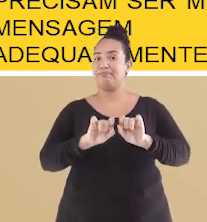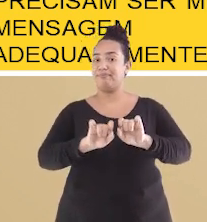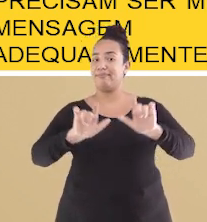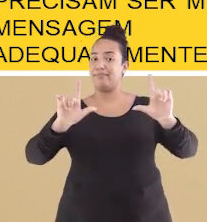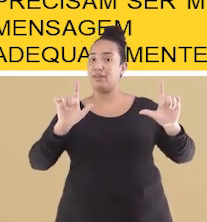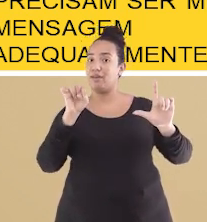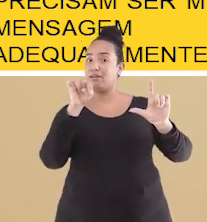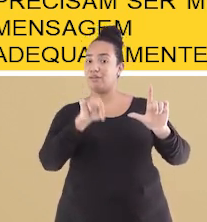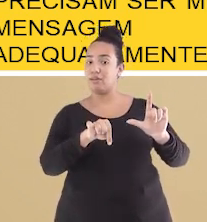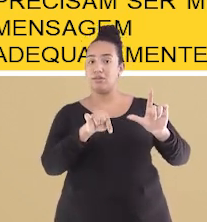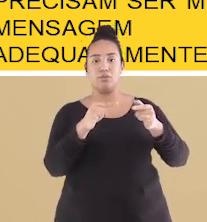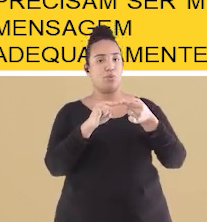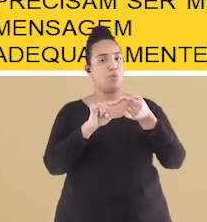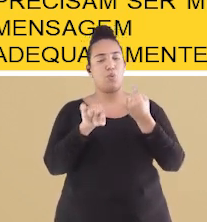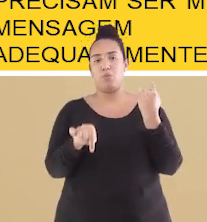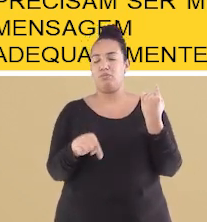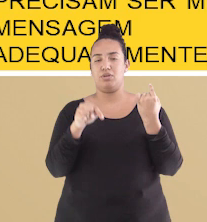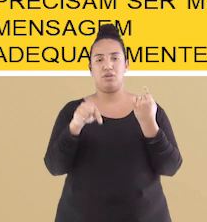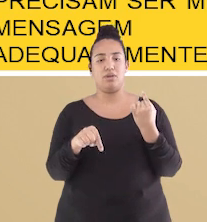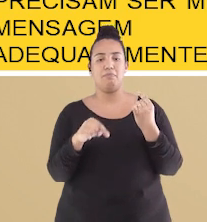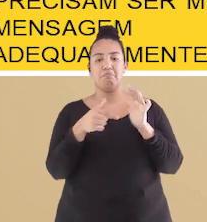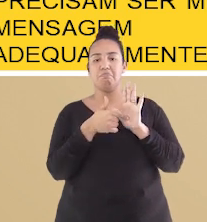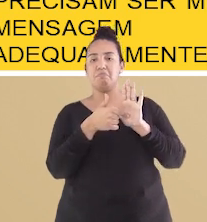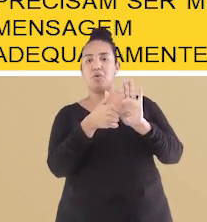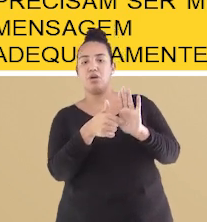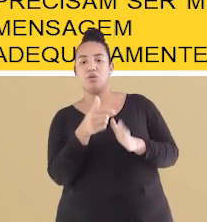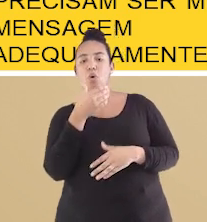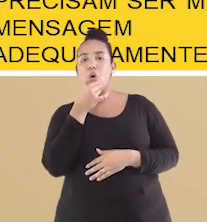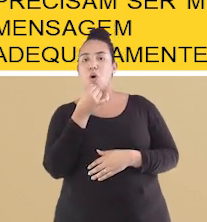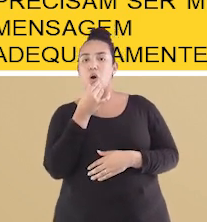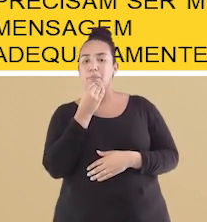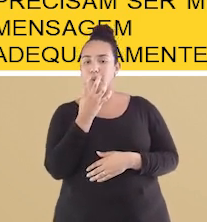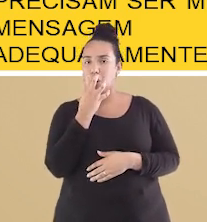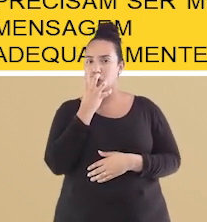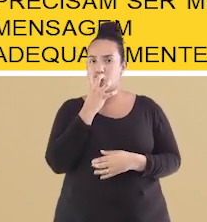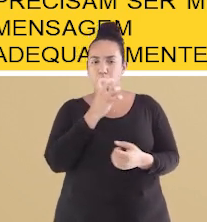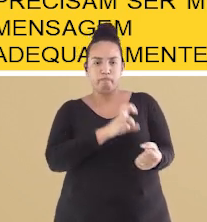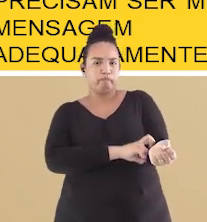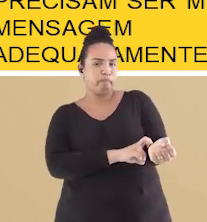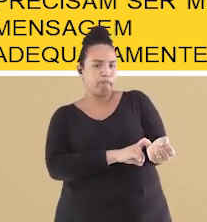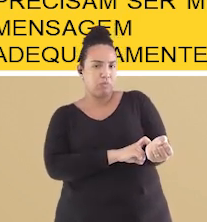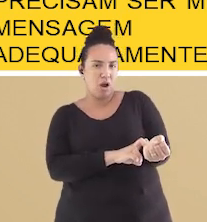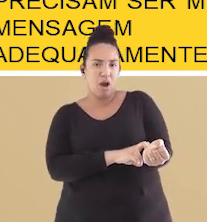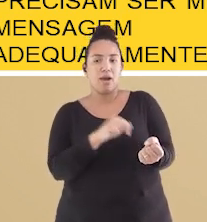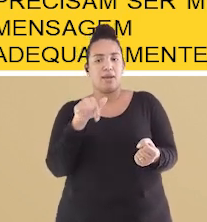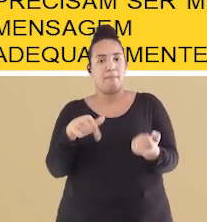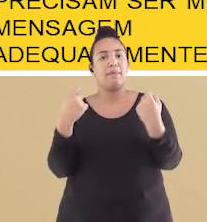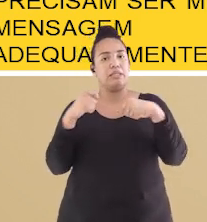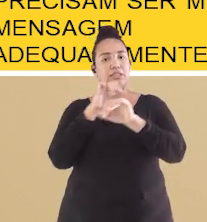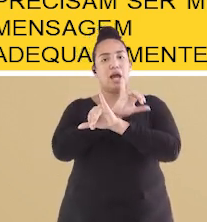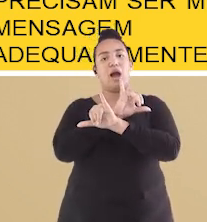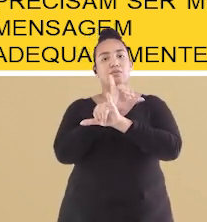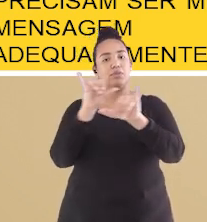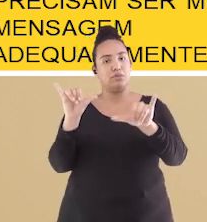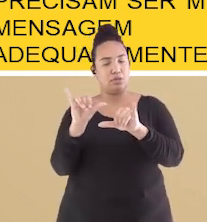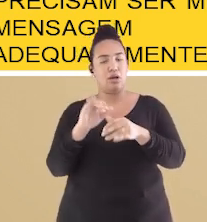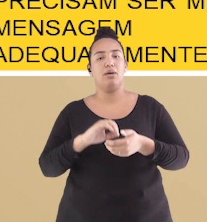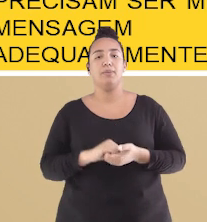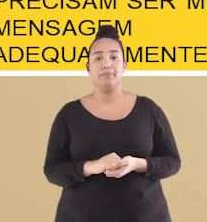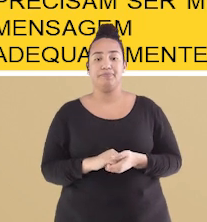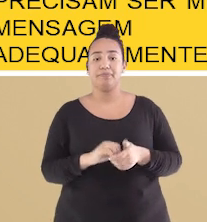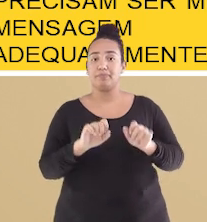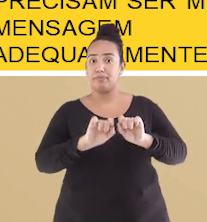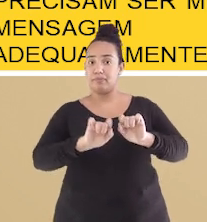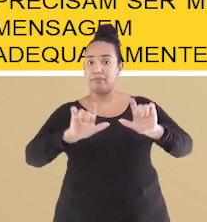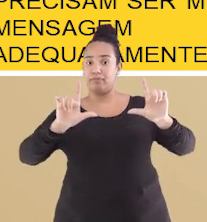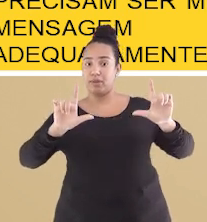está inadequada para transmitir que João possui um cachorro bravo e avise as pessoas. A placa, da